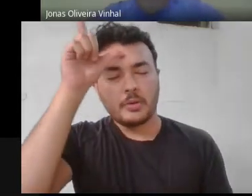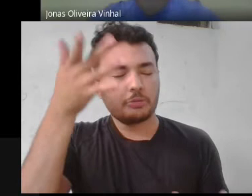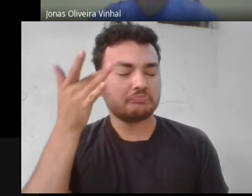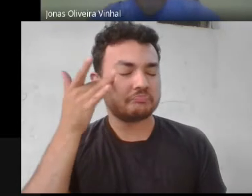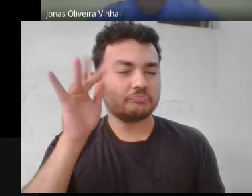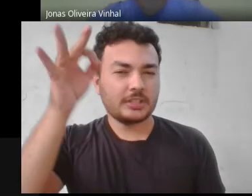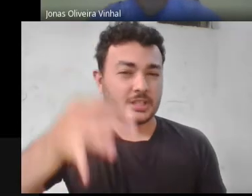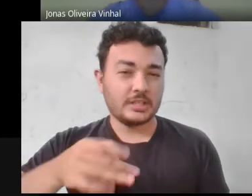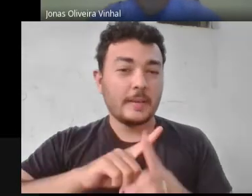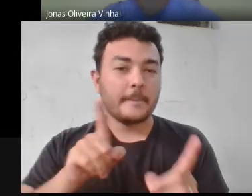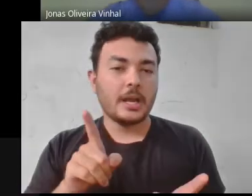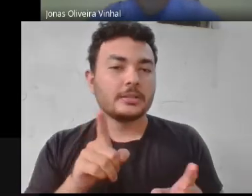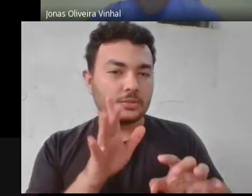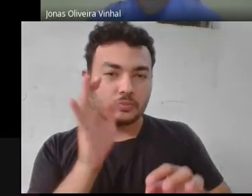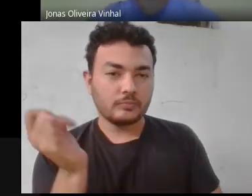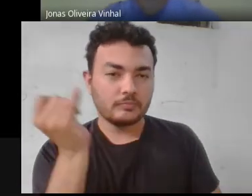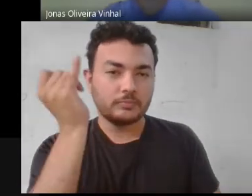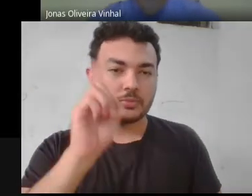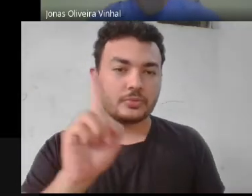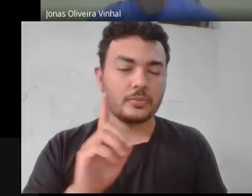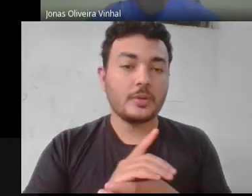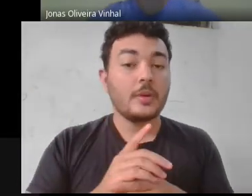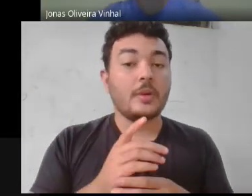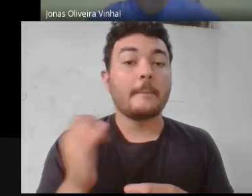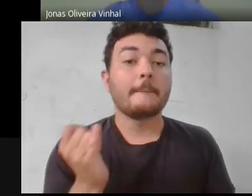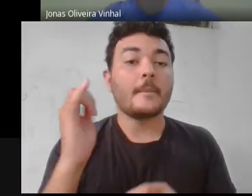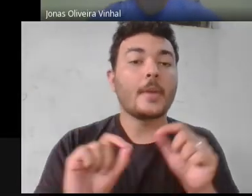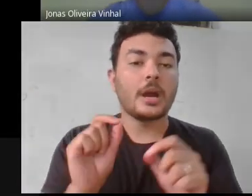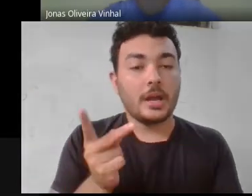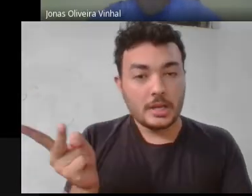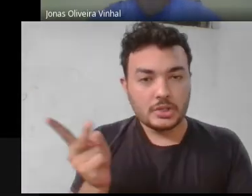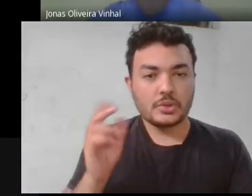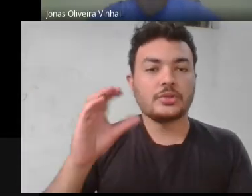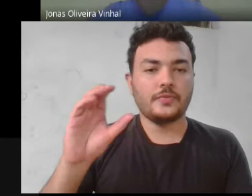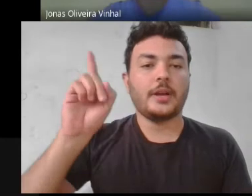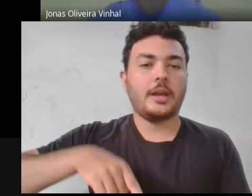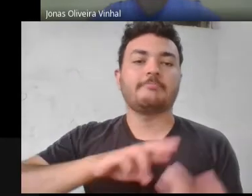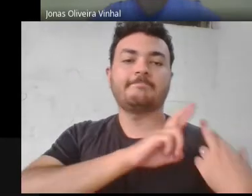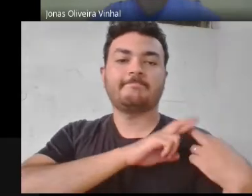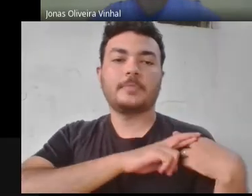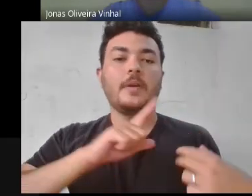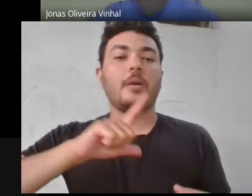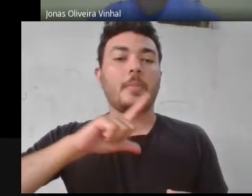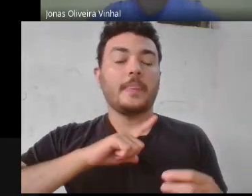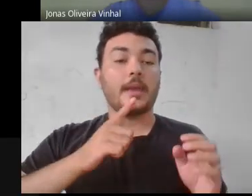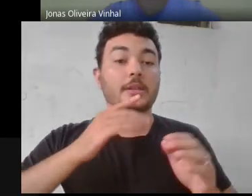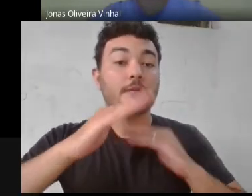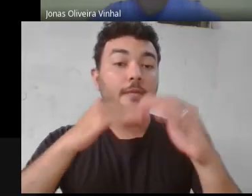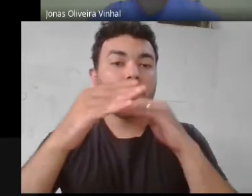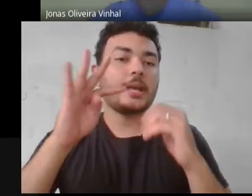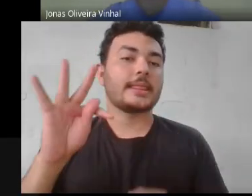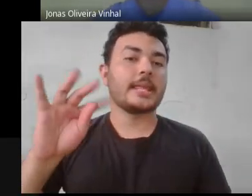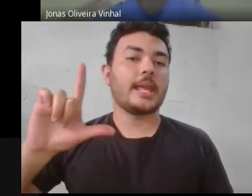tenho certeza. Mas, enfim, isso não vem muito ao caso. O que vem ao caso é que os dois cientistas foram os responsáveis por associar e desenvolver a teoria da